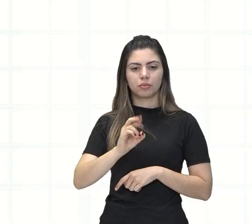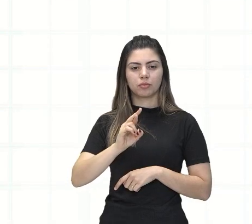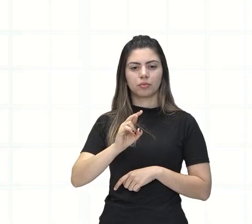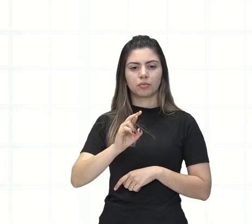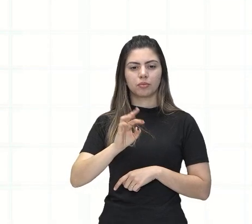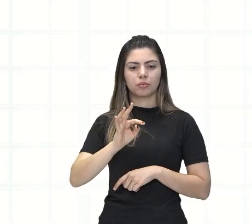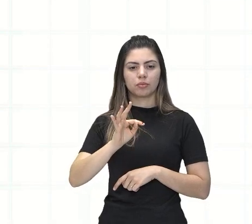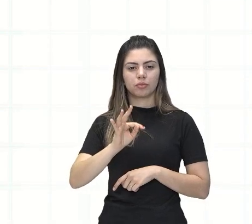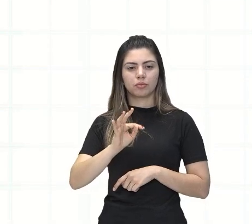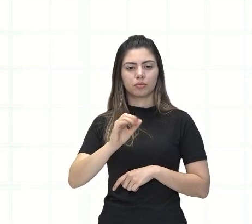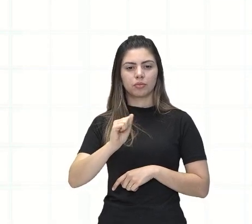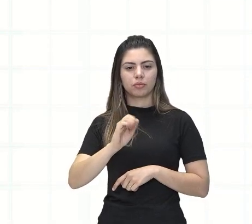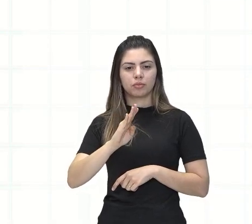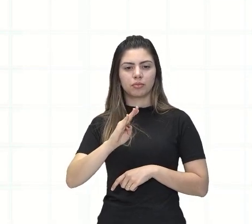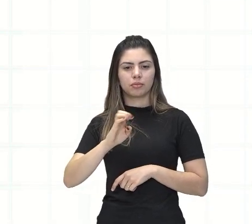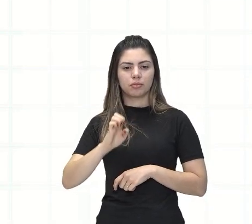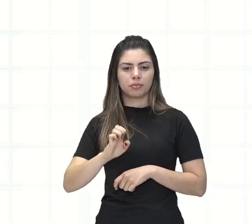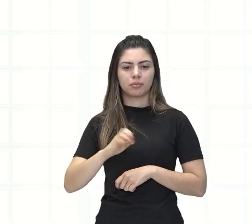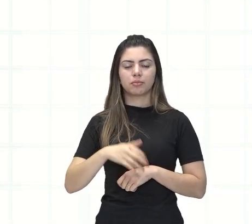Comfortable.